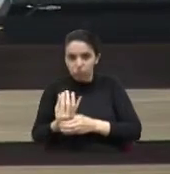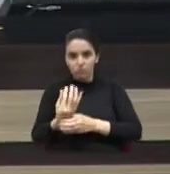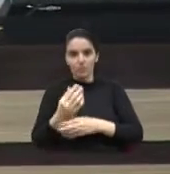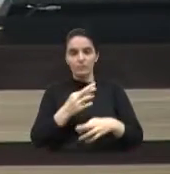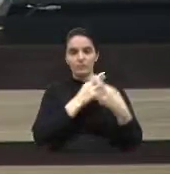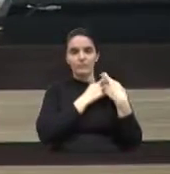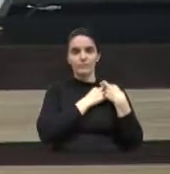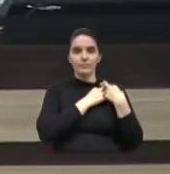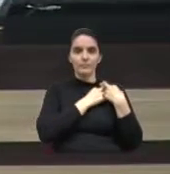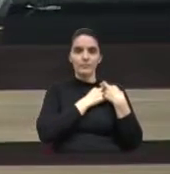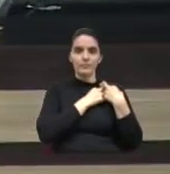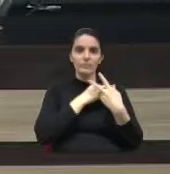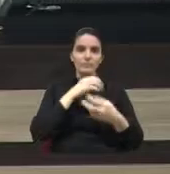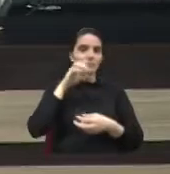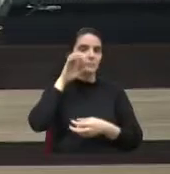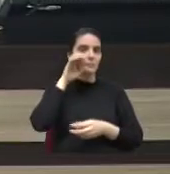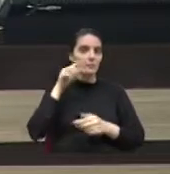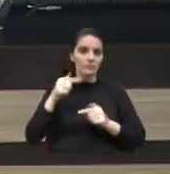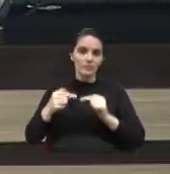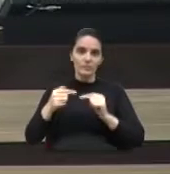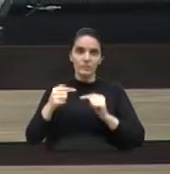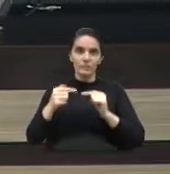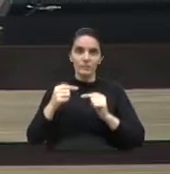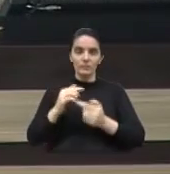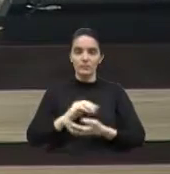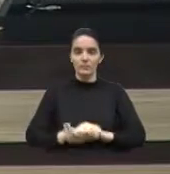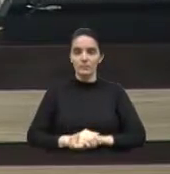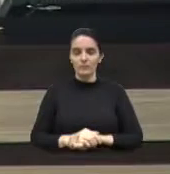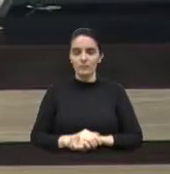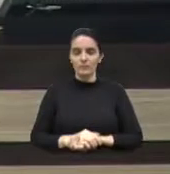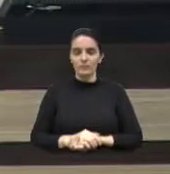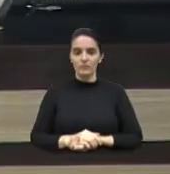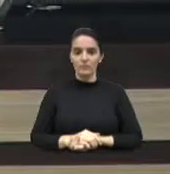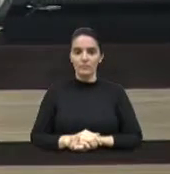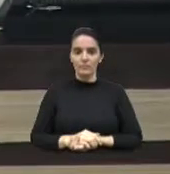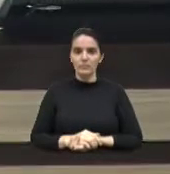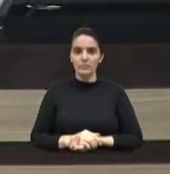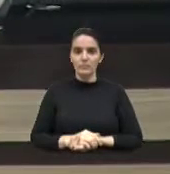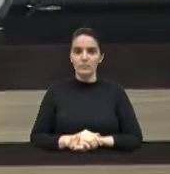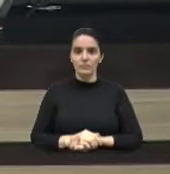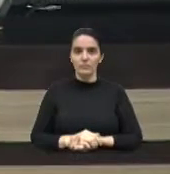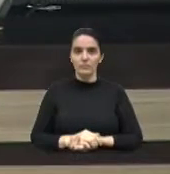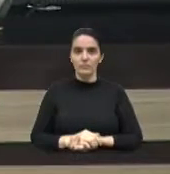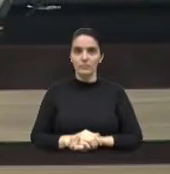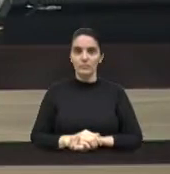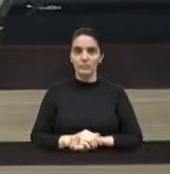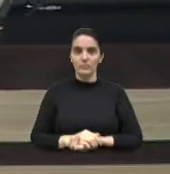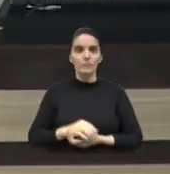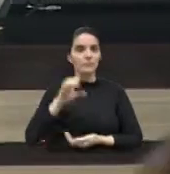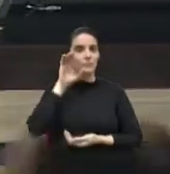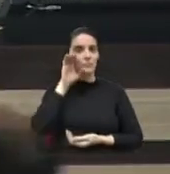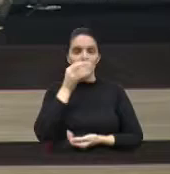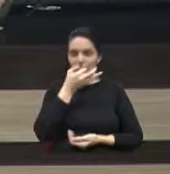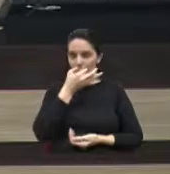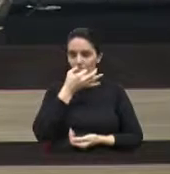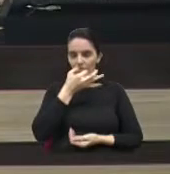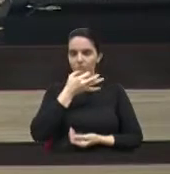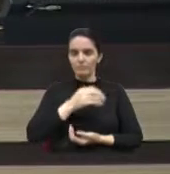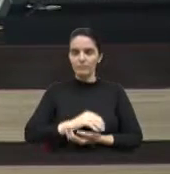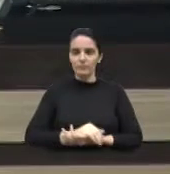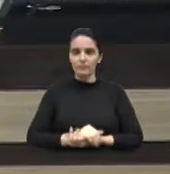Constância Félix. É discussão. Quero discutir. A palavra, vereadora Constância Félix.